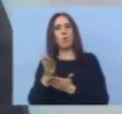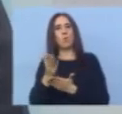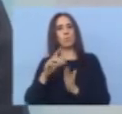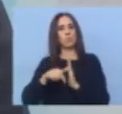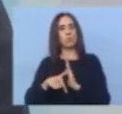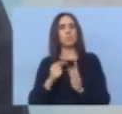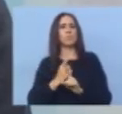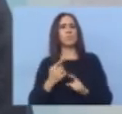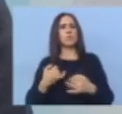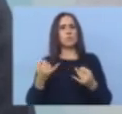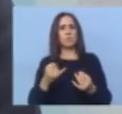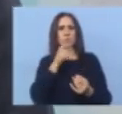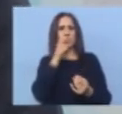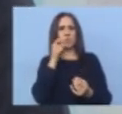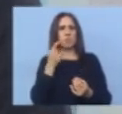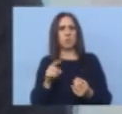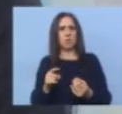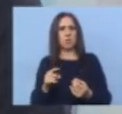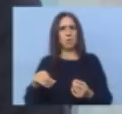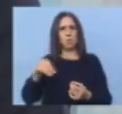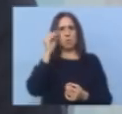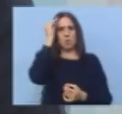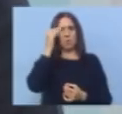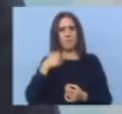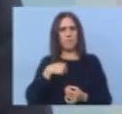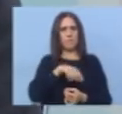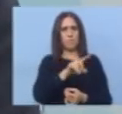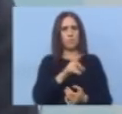projeto, porque depois também há um compromisso com as localidades em que nós vamos.